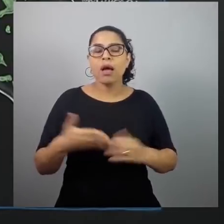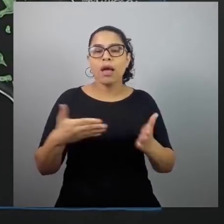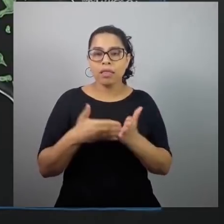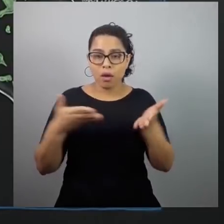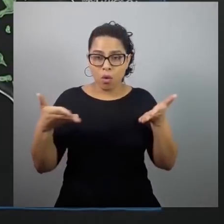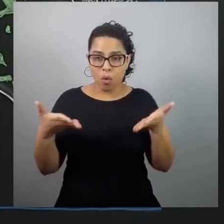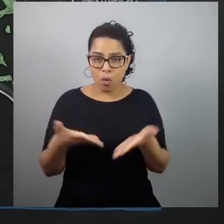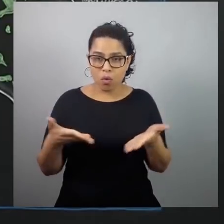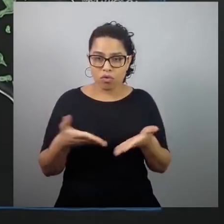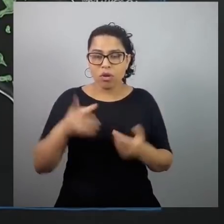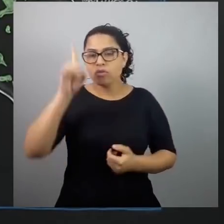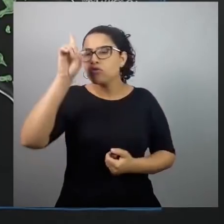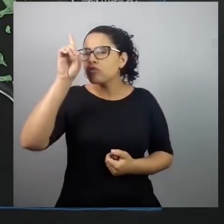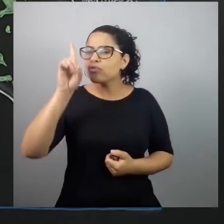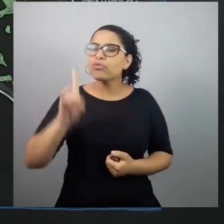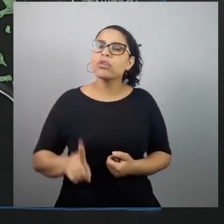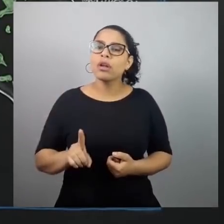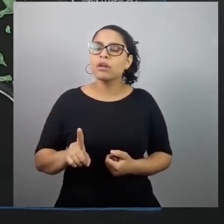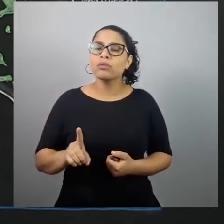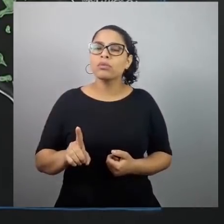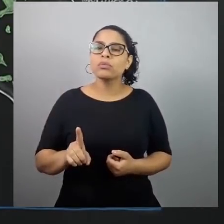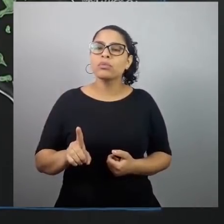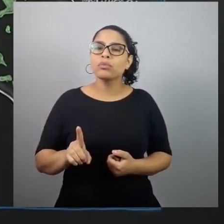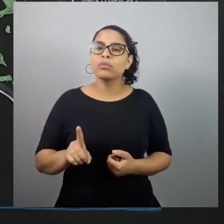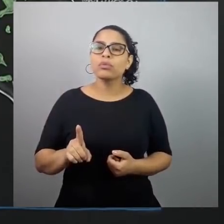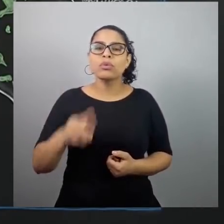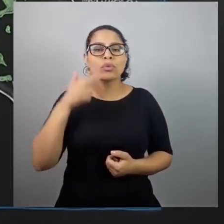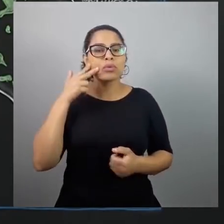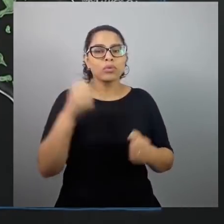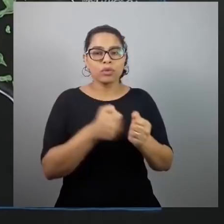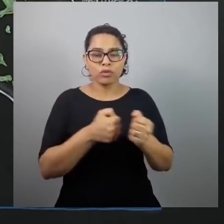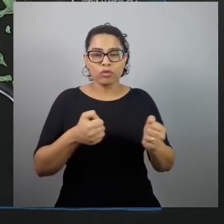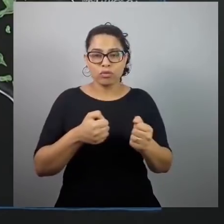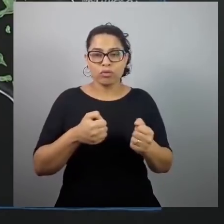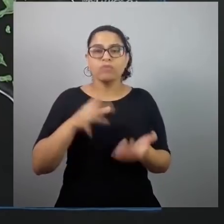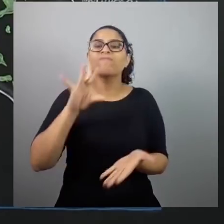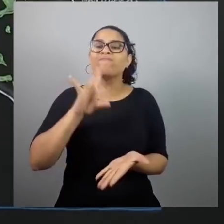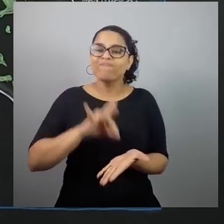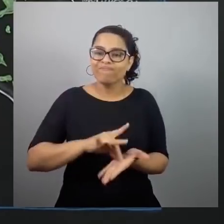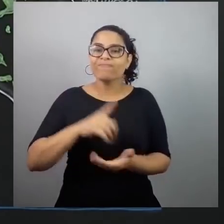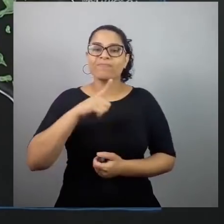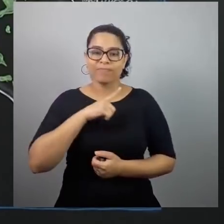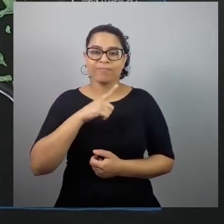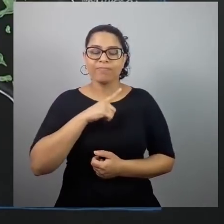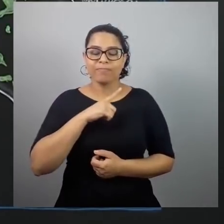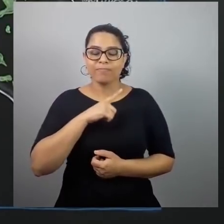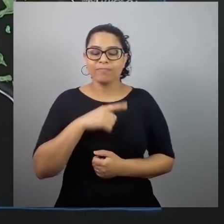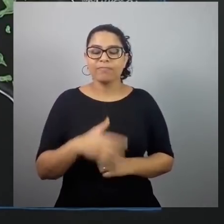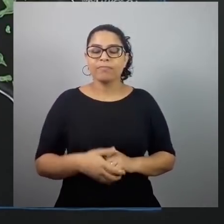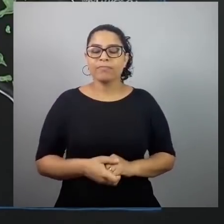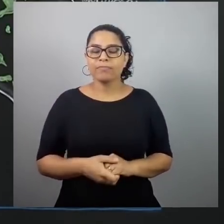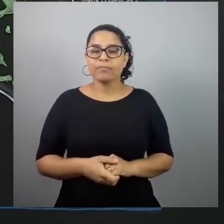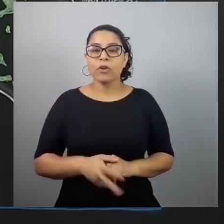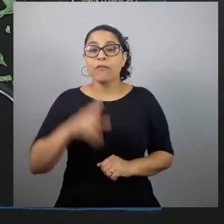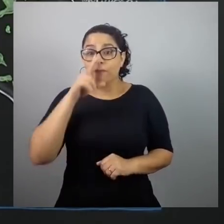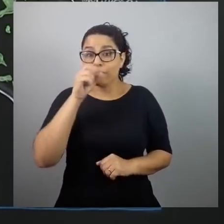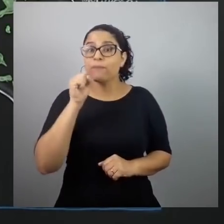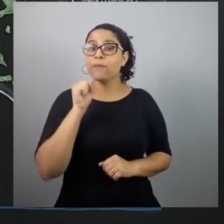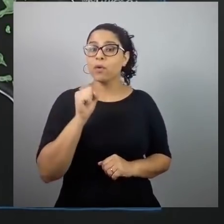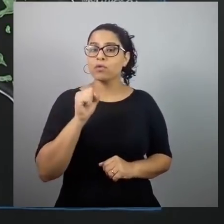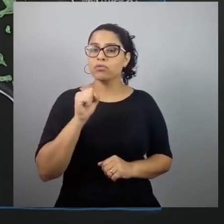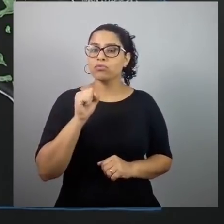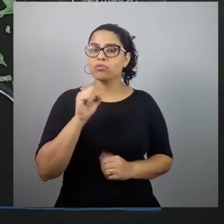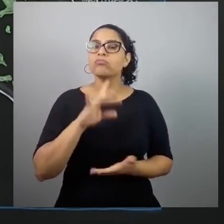hoje, os direitos dos indígenas são afirmados de uma maneira mais incisiva, ou seja, de uma maneira mais forte,